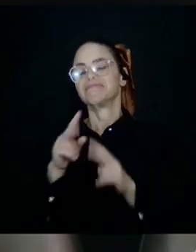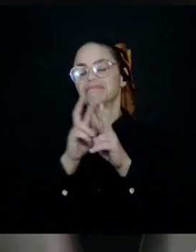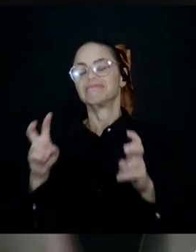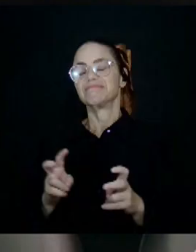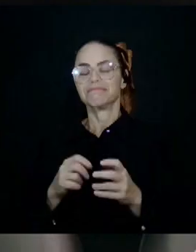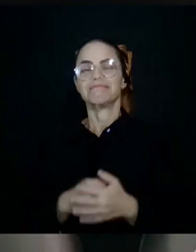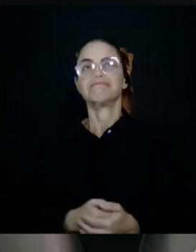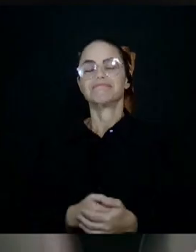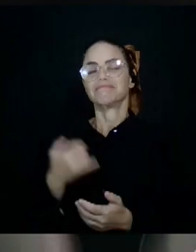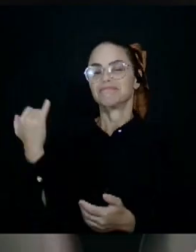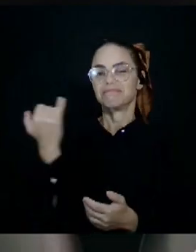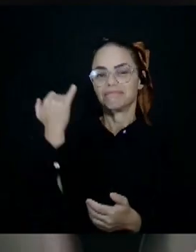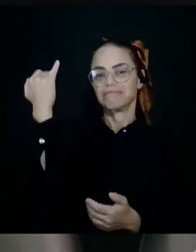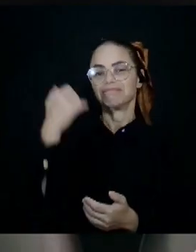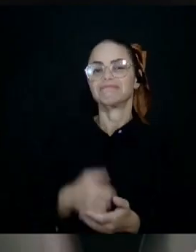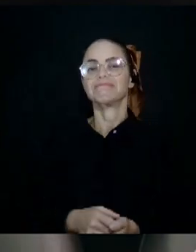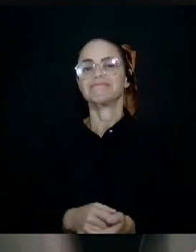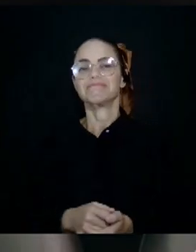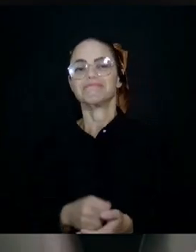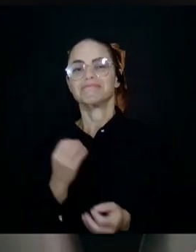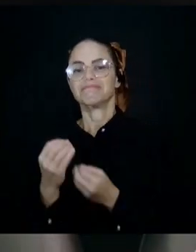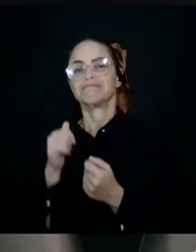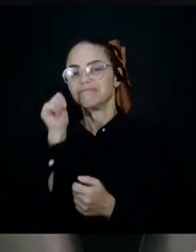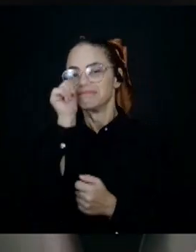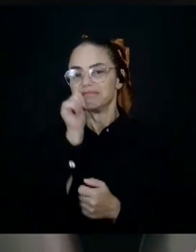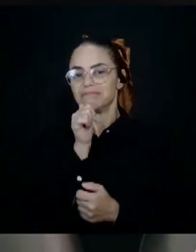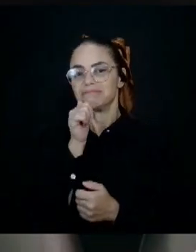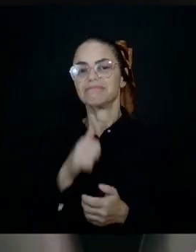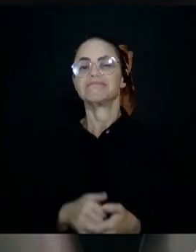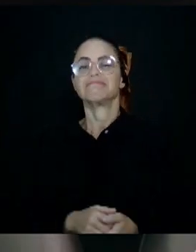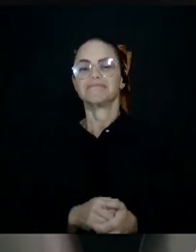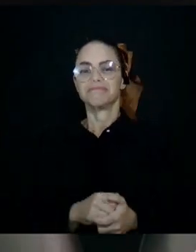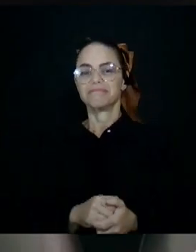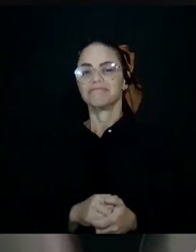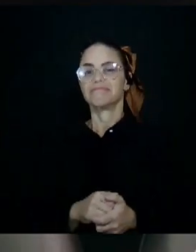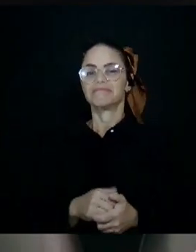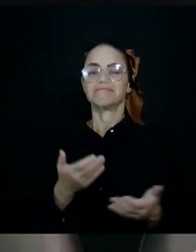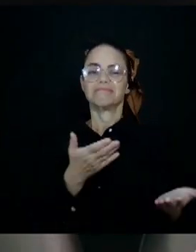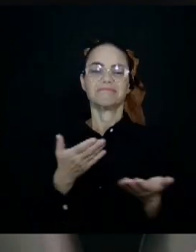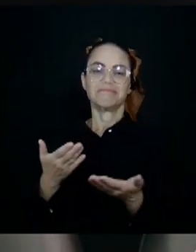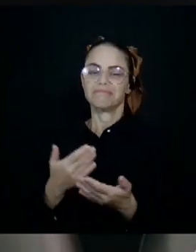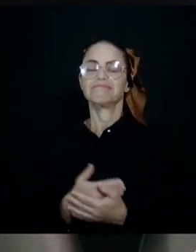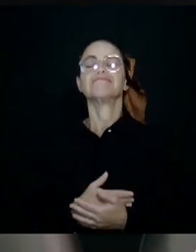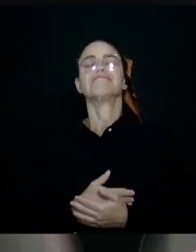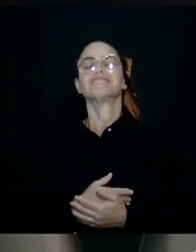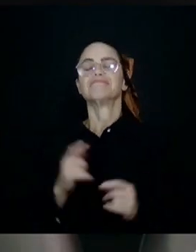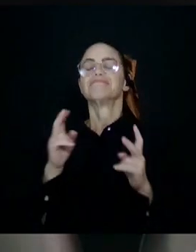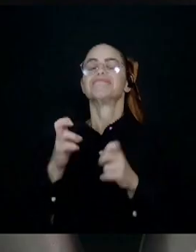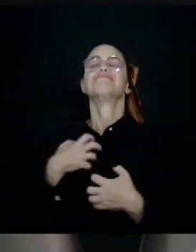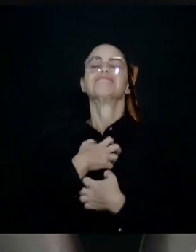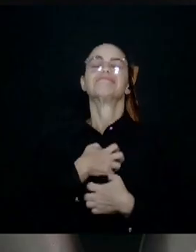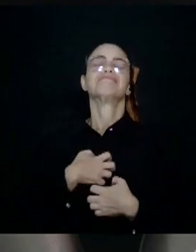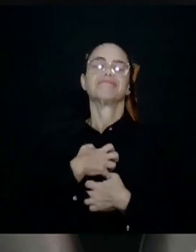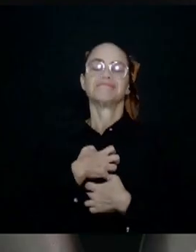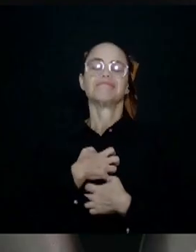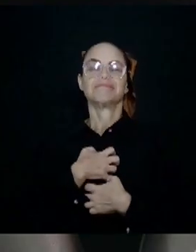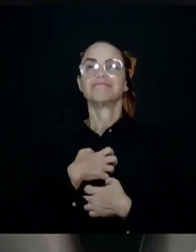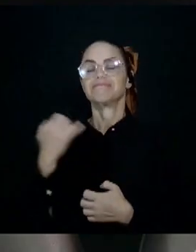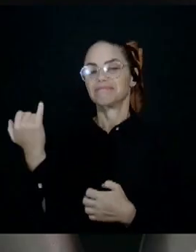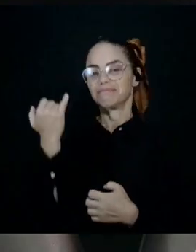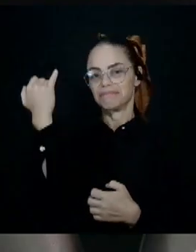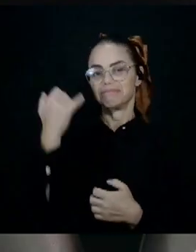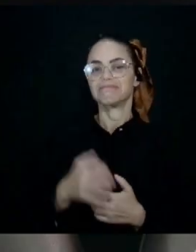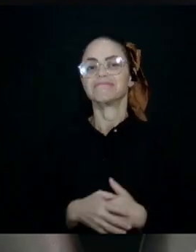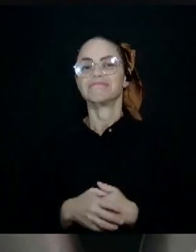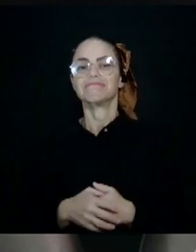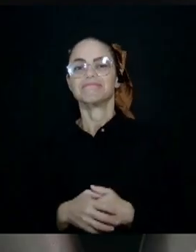pertinentes para a gente como mulher, né, quando eu recebi o convite, é um tema que mexe bastante, principalmente, né, acho que comigo,